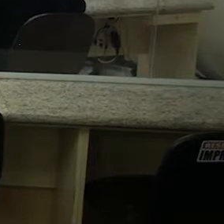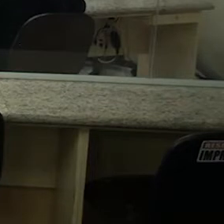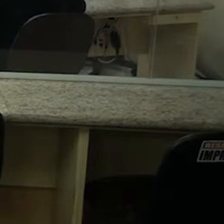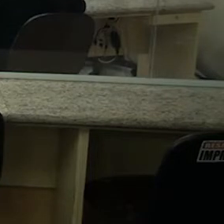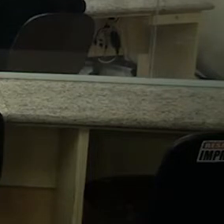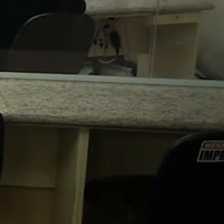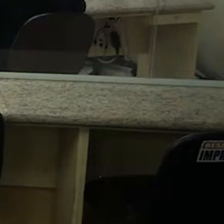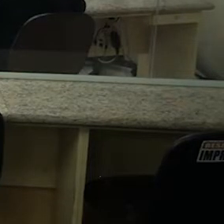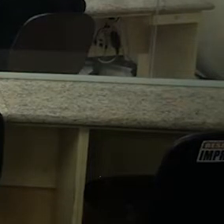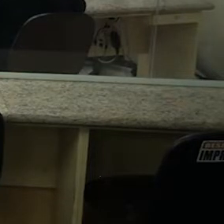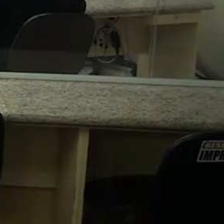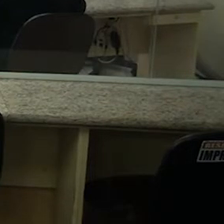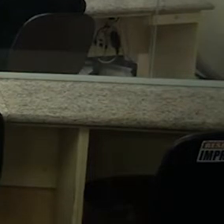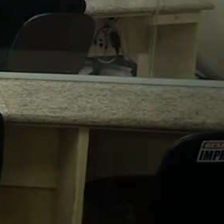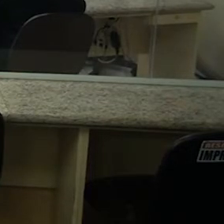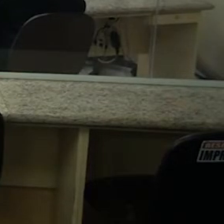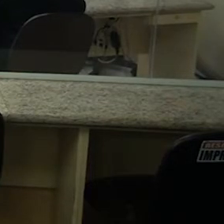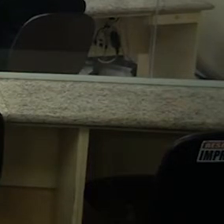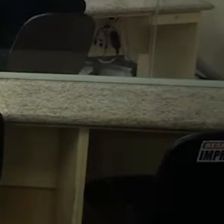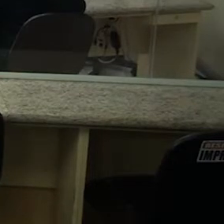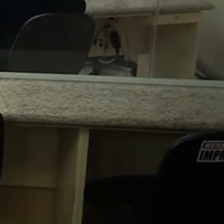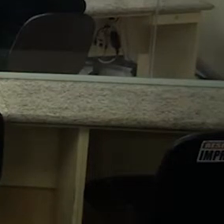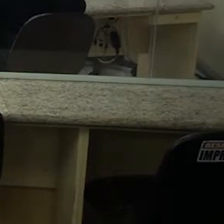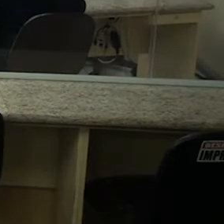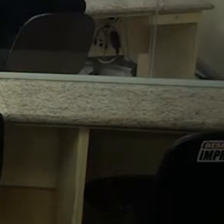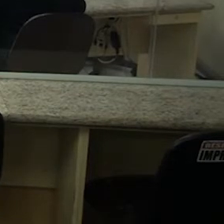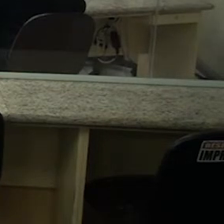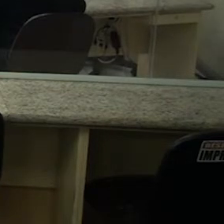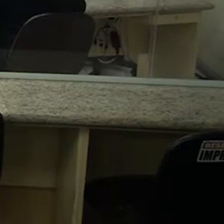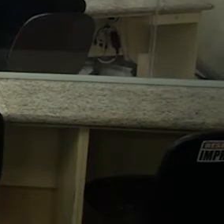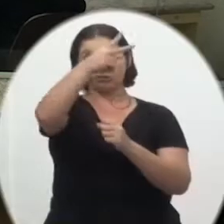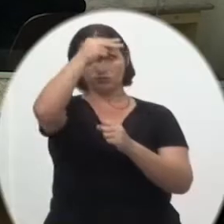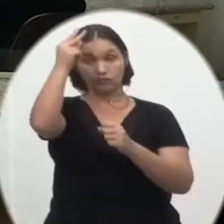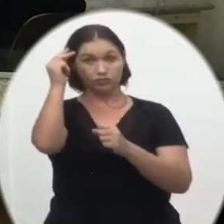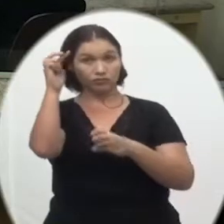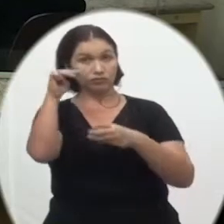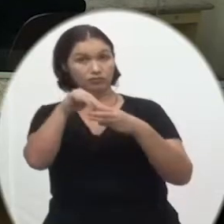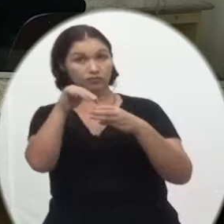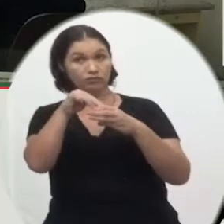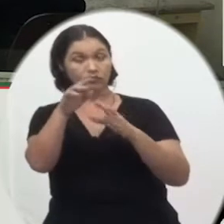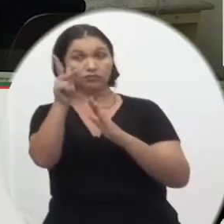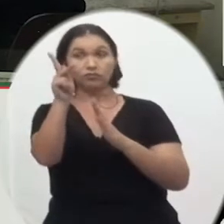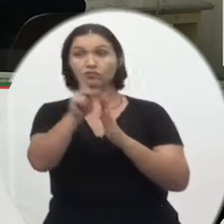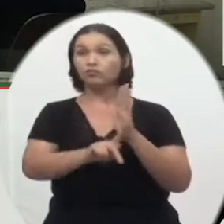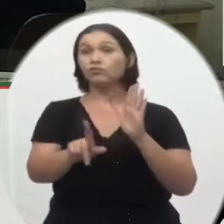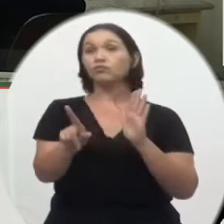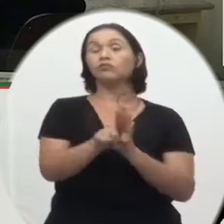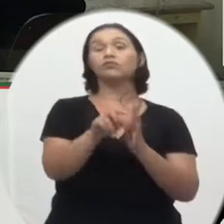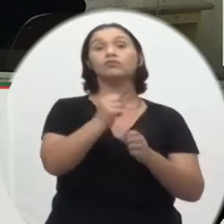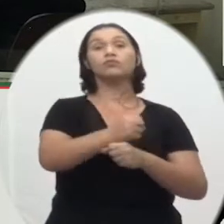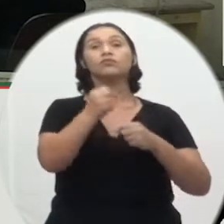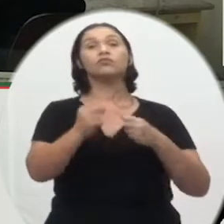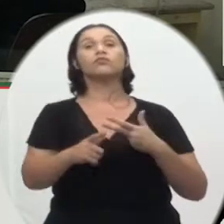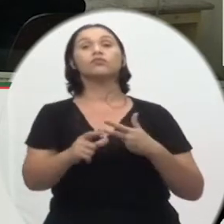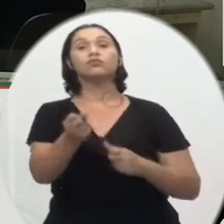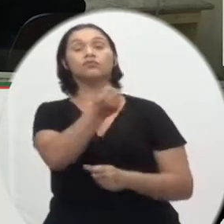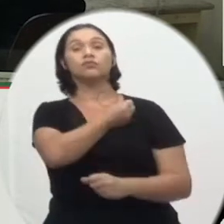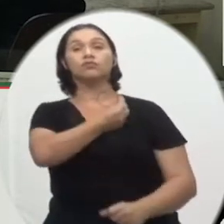Em única discussão e votação, o veto total oposto pelo prefeito municipal ao projeto de lei do Legislativo